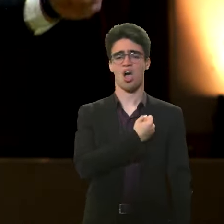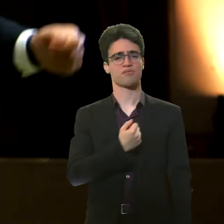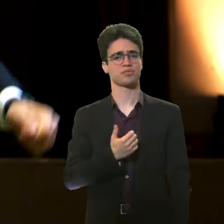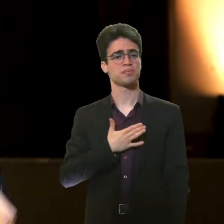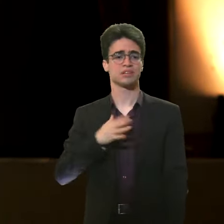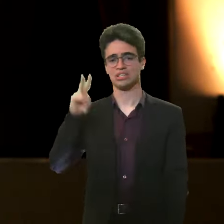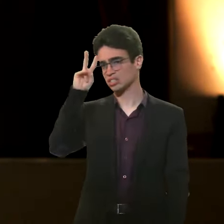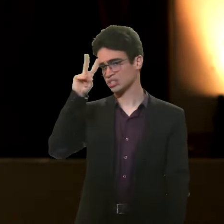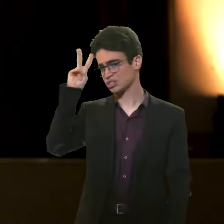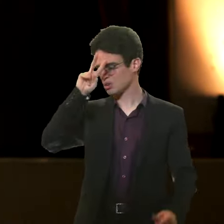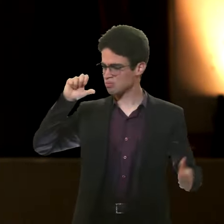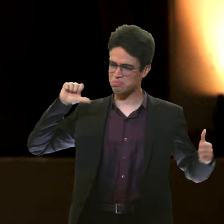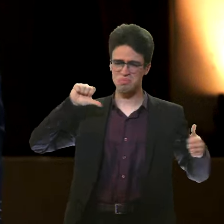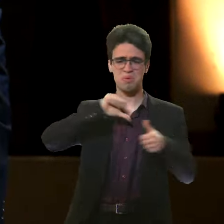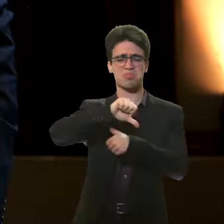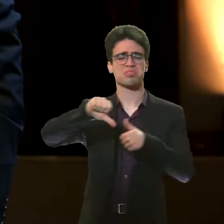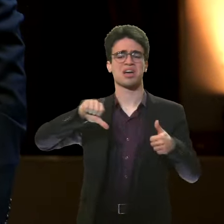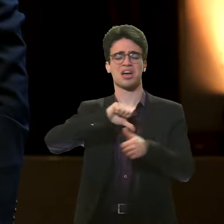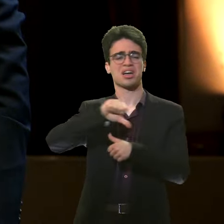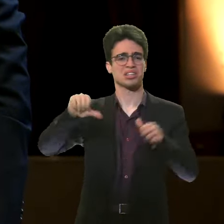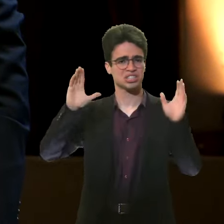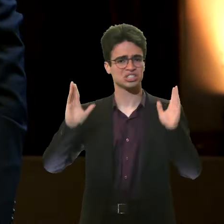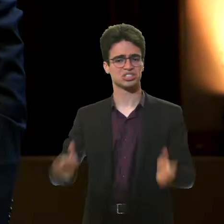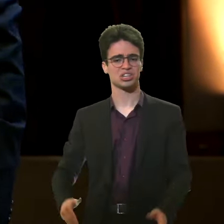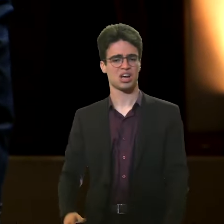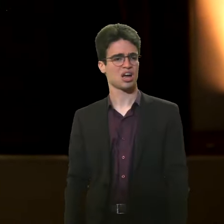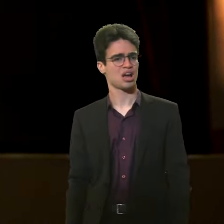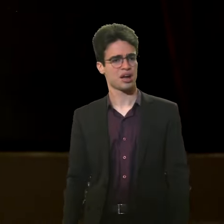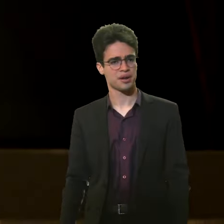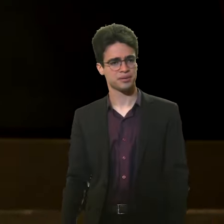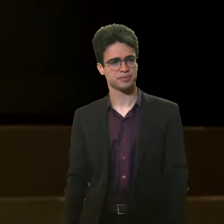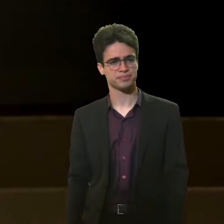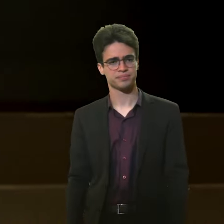foi transformada pela Tua mensagem.